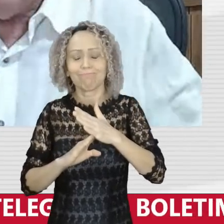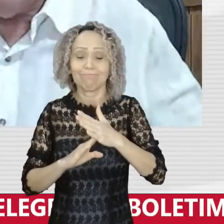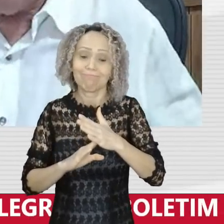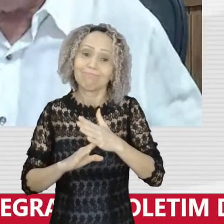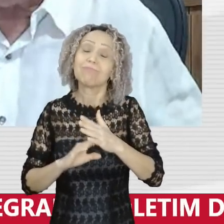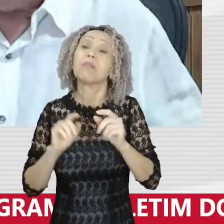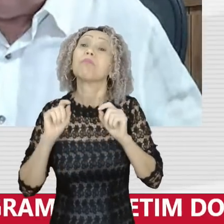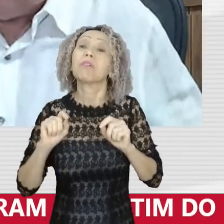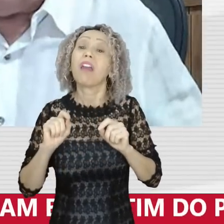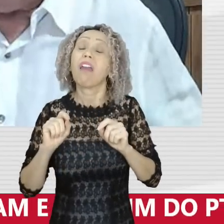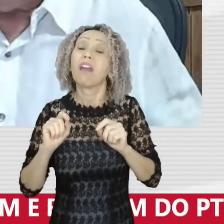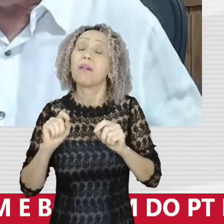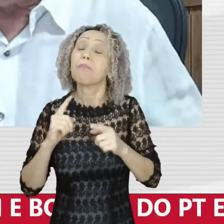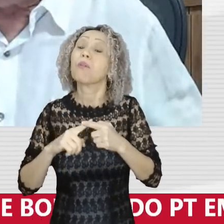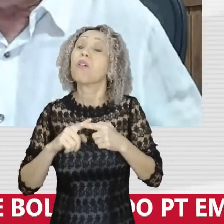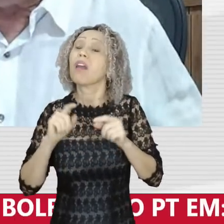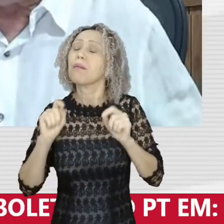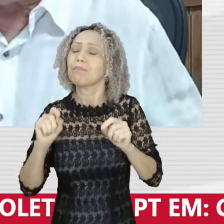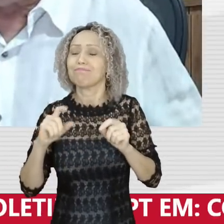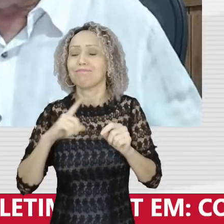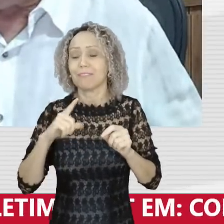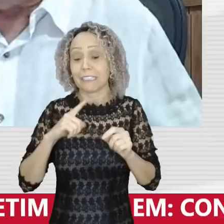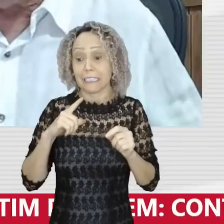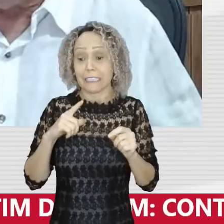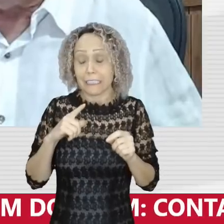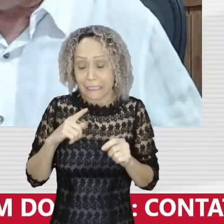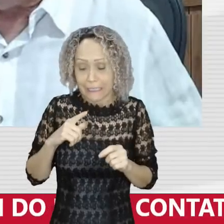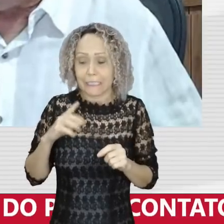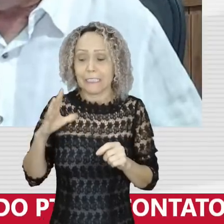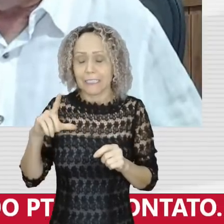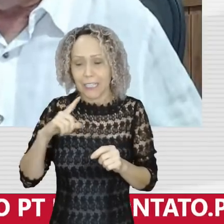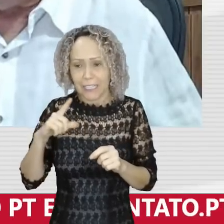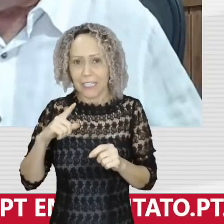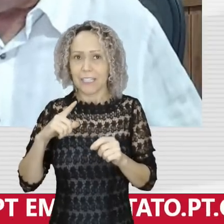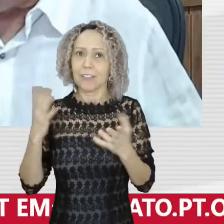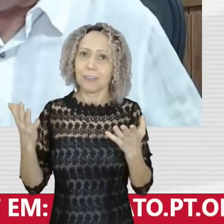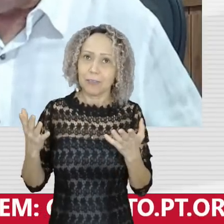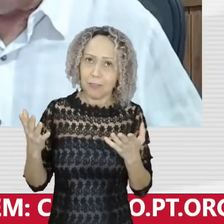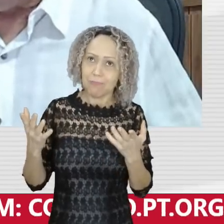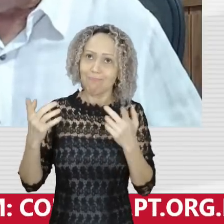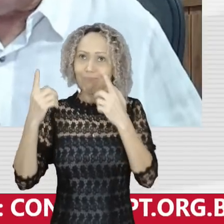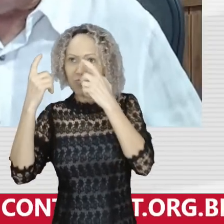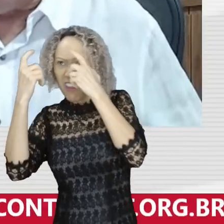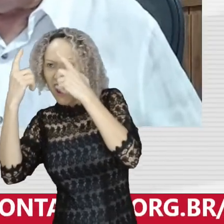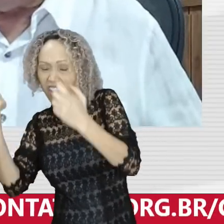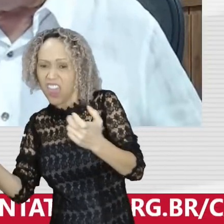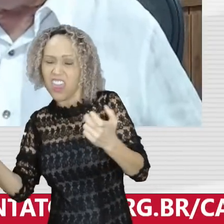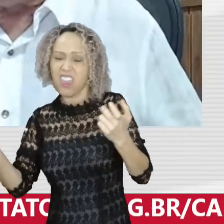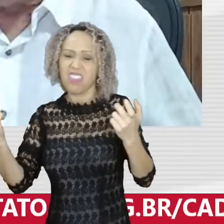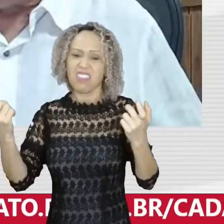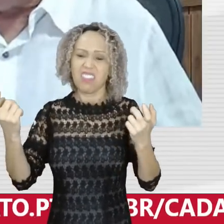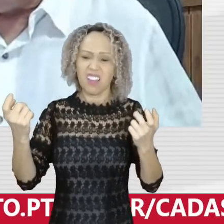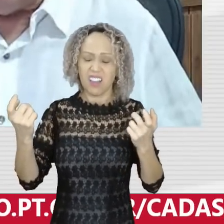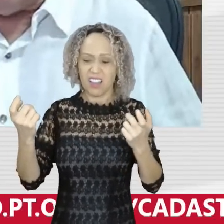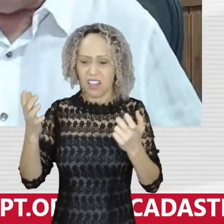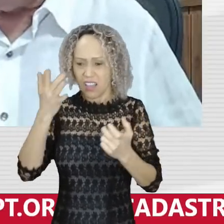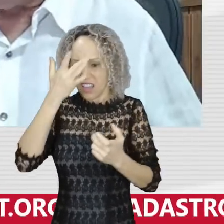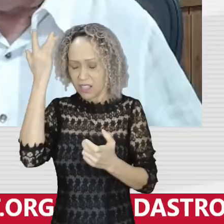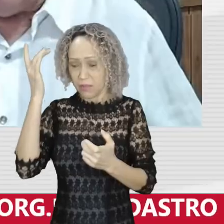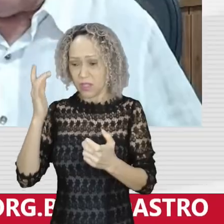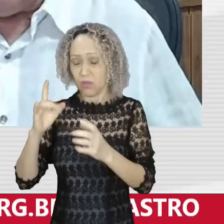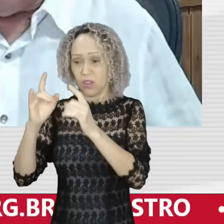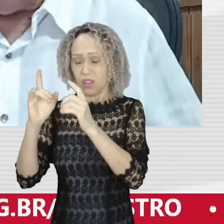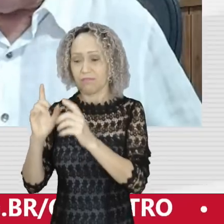aqui, né? Então, nós continuamos com o acampamento dessas pessoas que negam e que